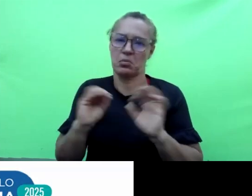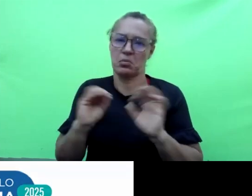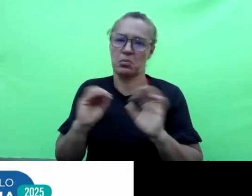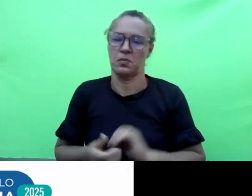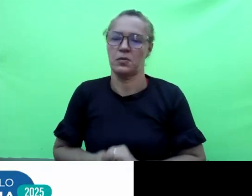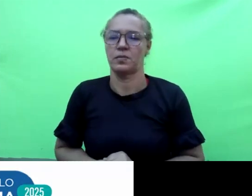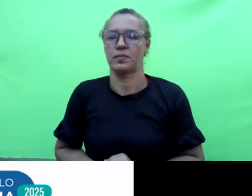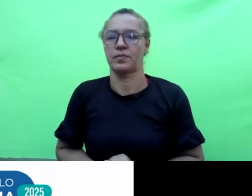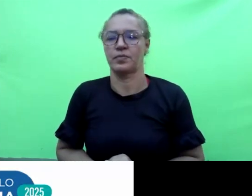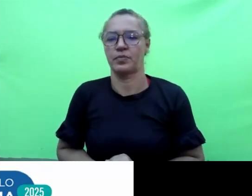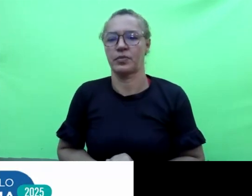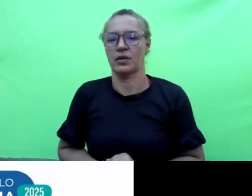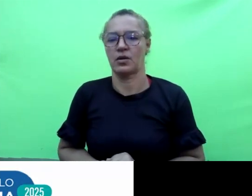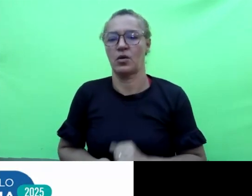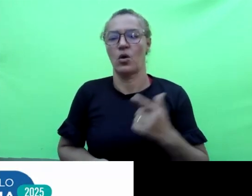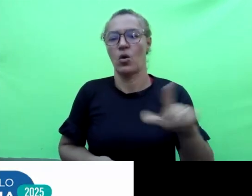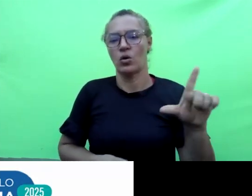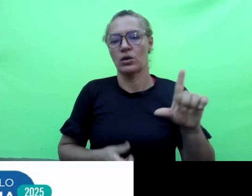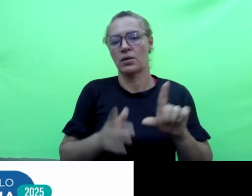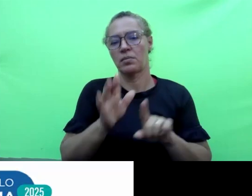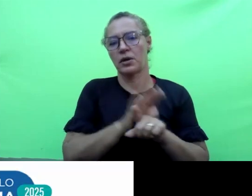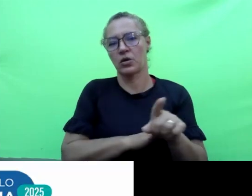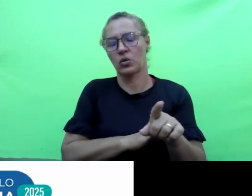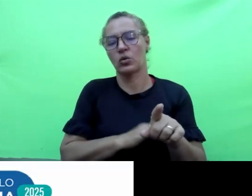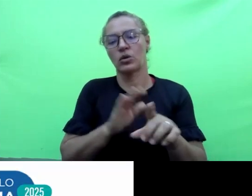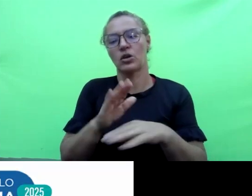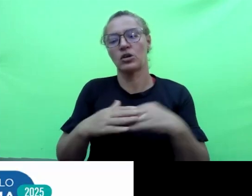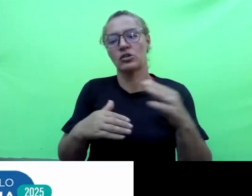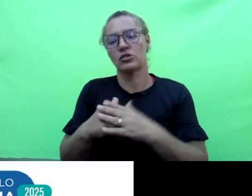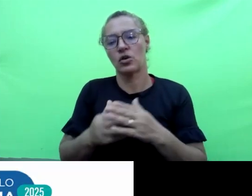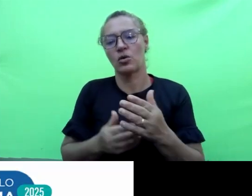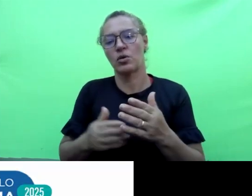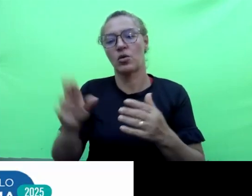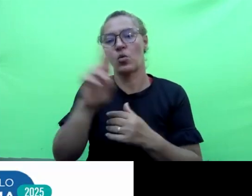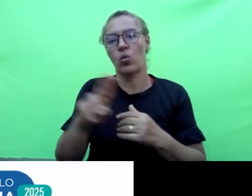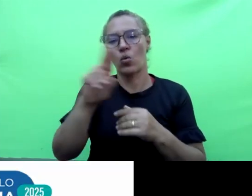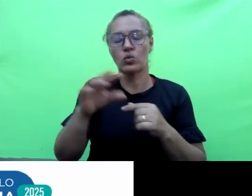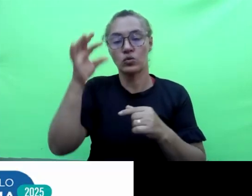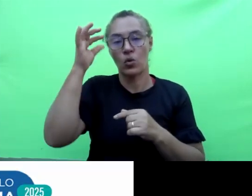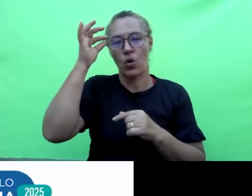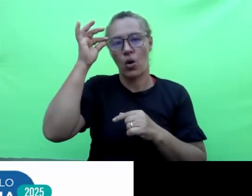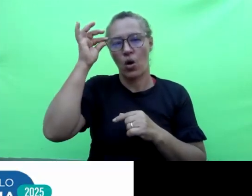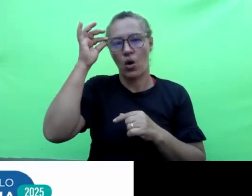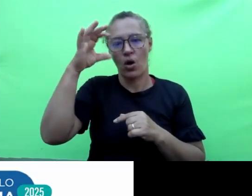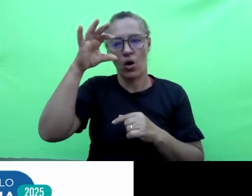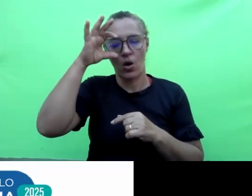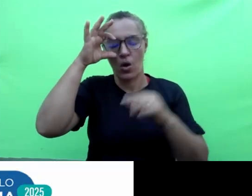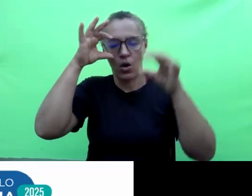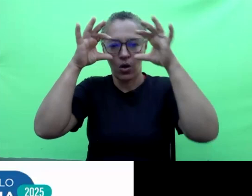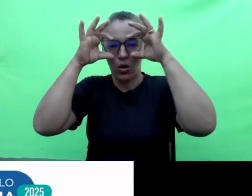Uma outra pergunta aqui em relação à orientação para o uso de óculos, imagino que seja óculos de natação, no caso de